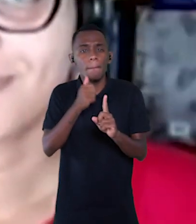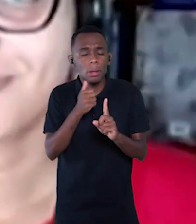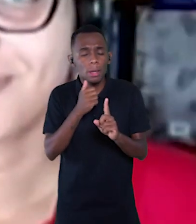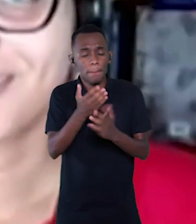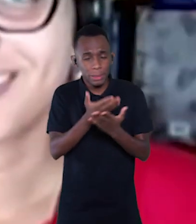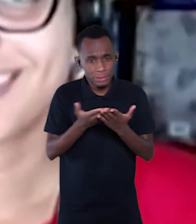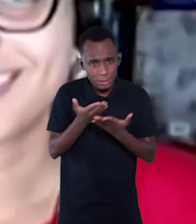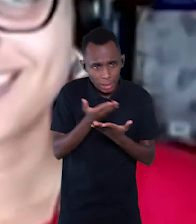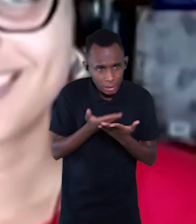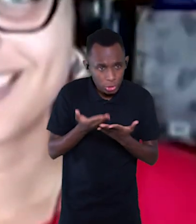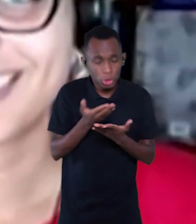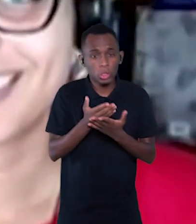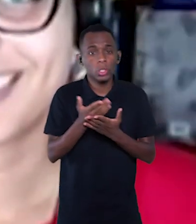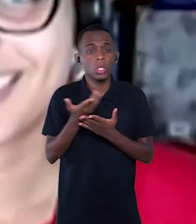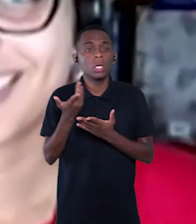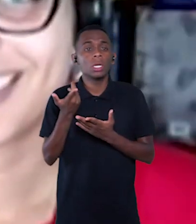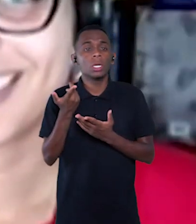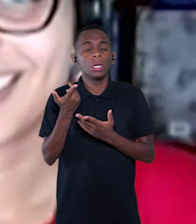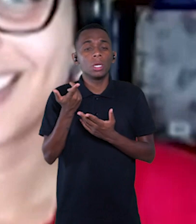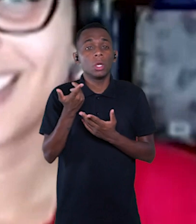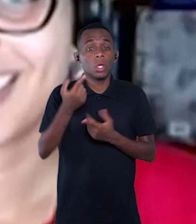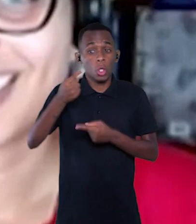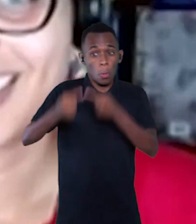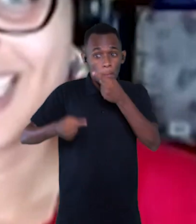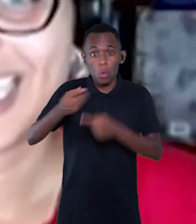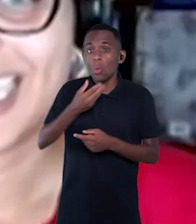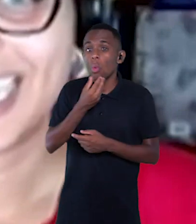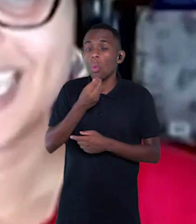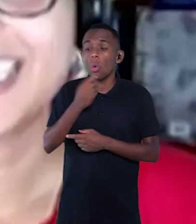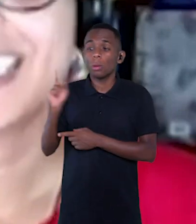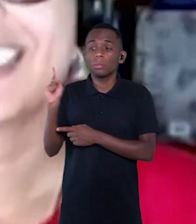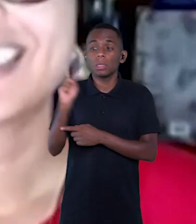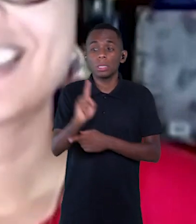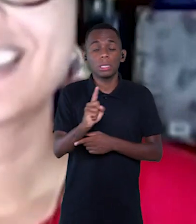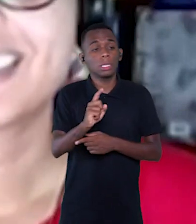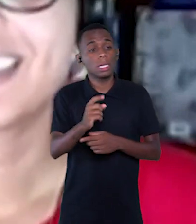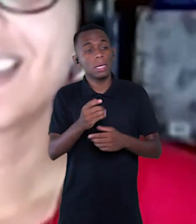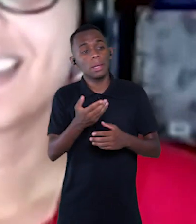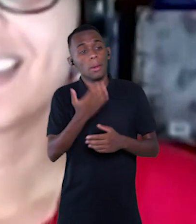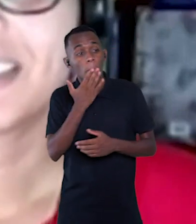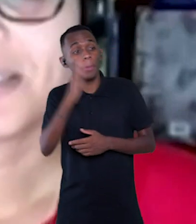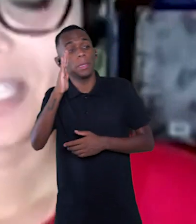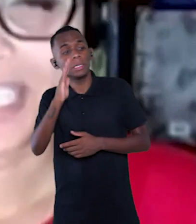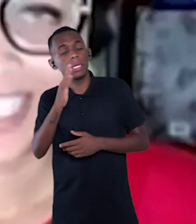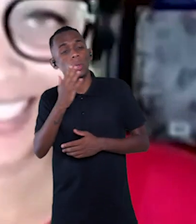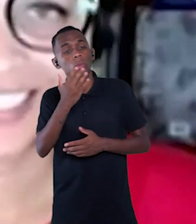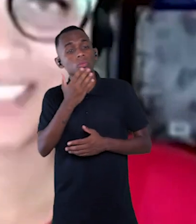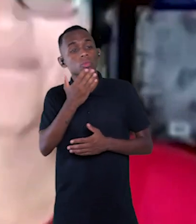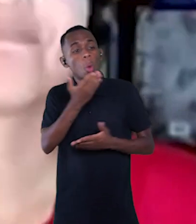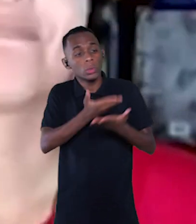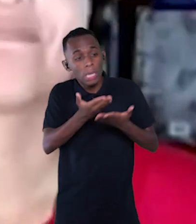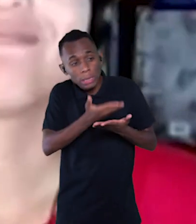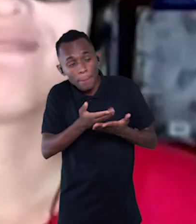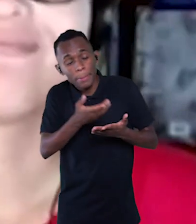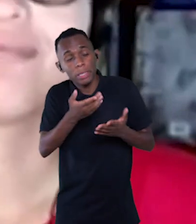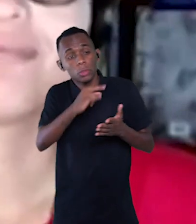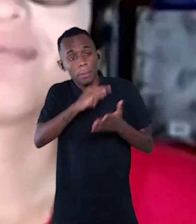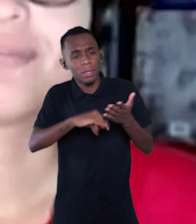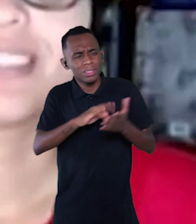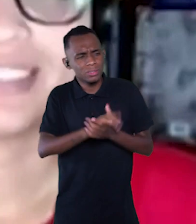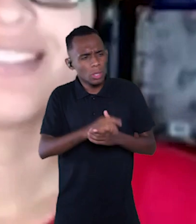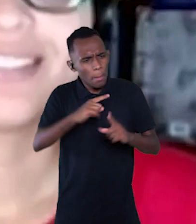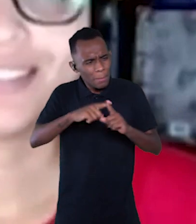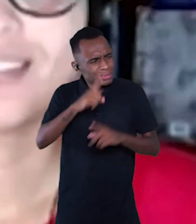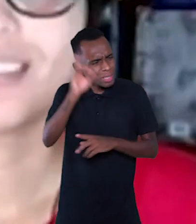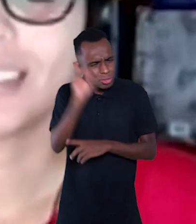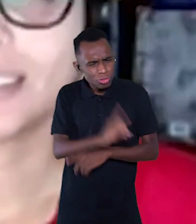ganhou que o político foi lá e prometeu a ligadura para ela, né? Você fala, não, mas Sim, isso já é um direito seu,